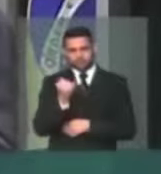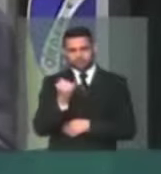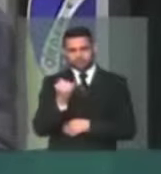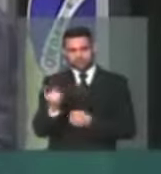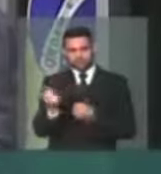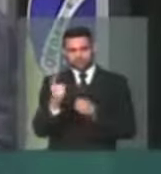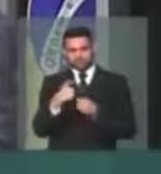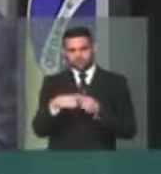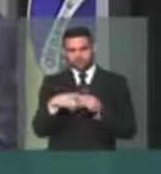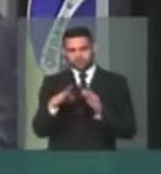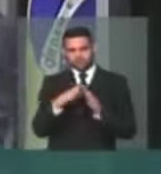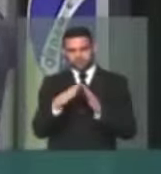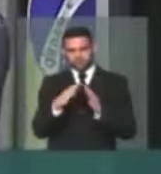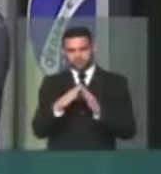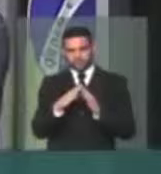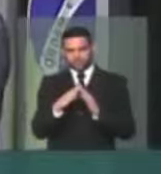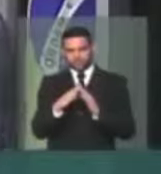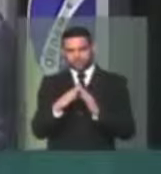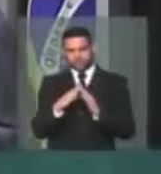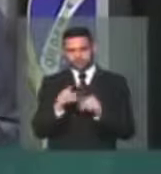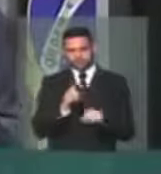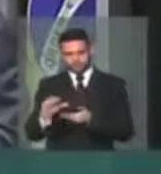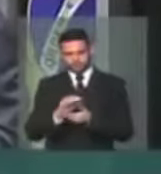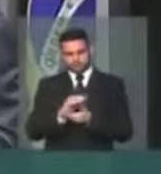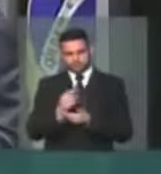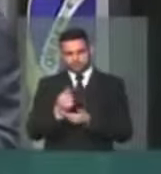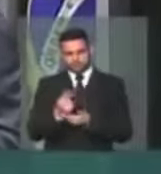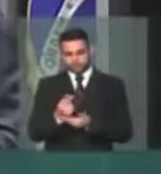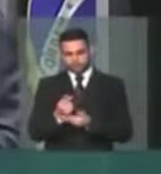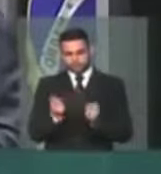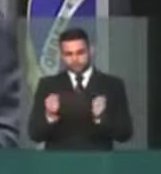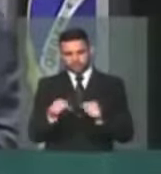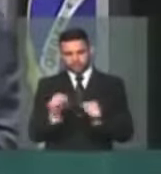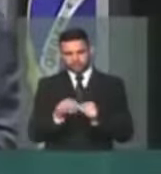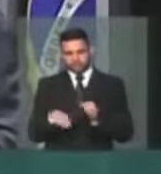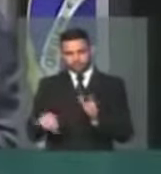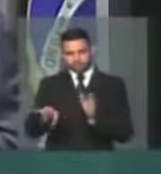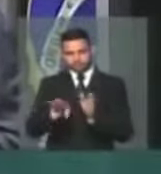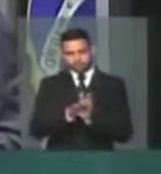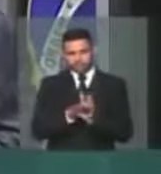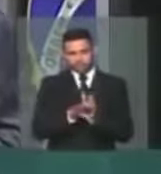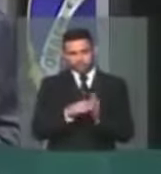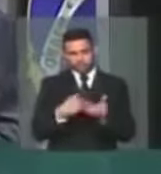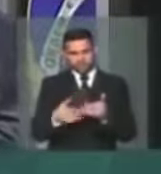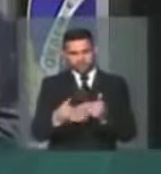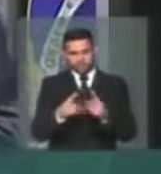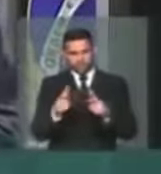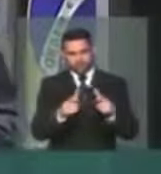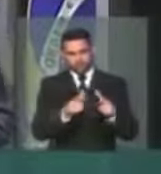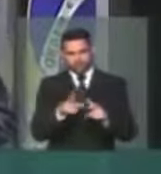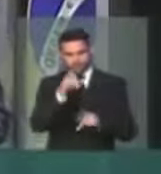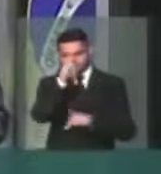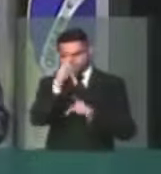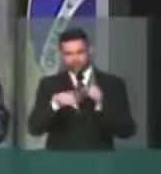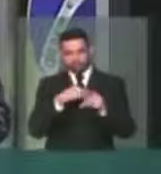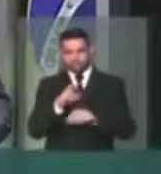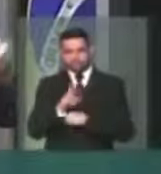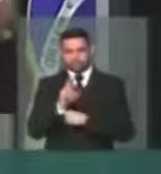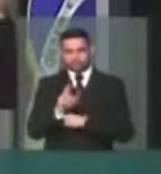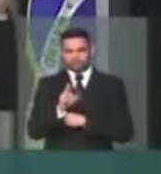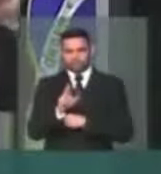dele retornar para casa num tempo menor, e que se possa chegar a algo que a população